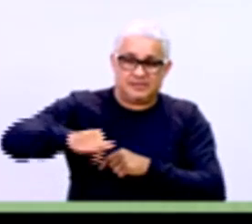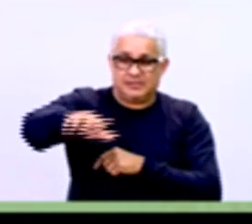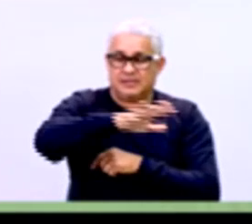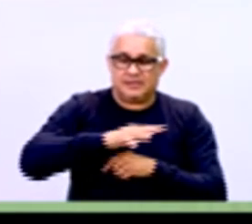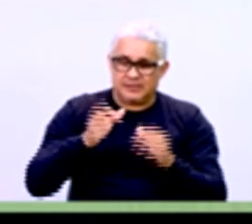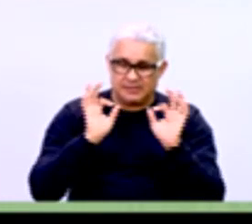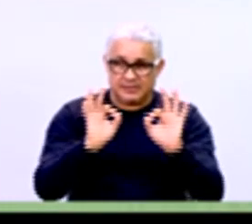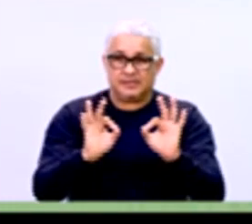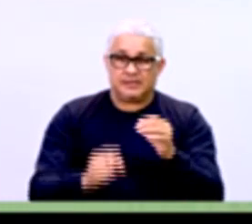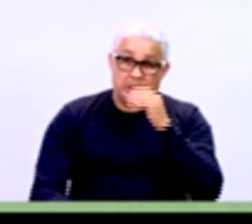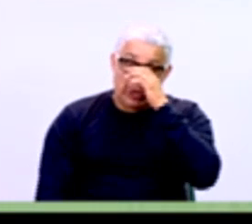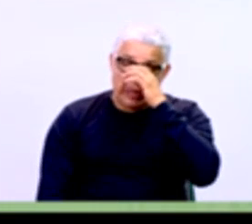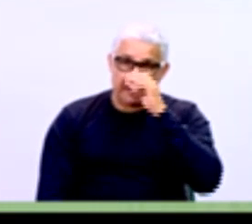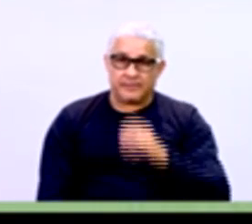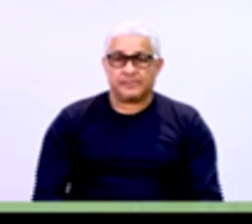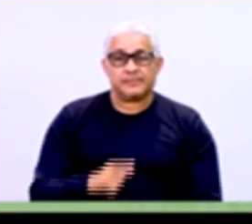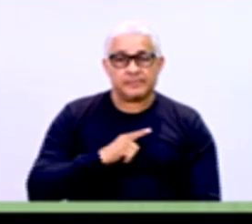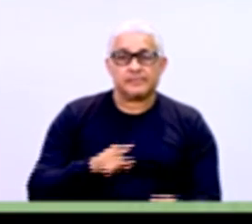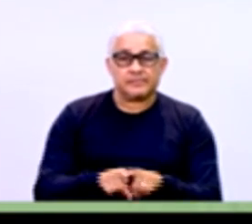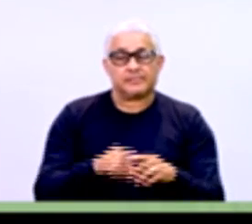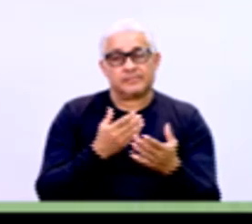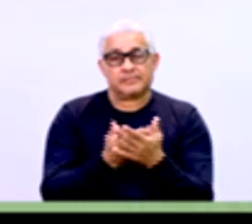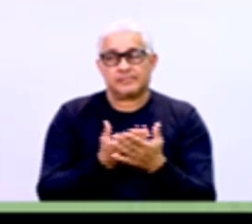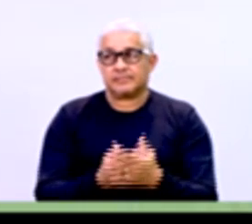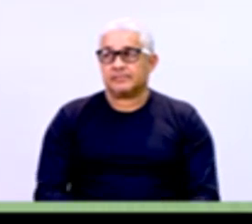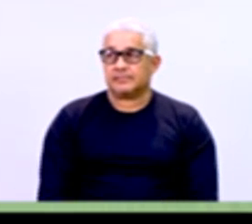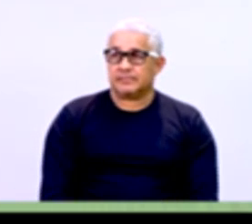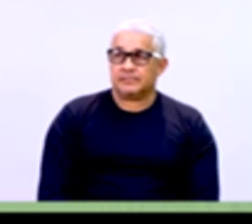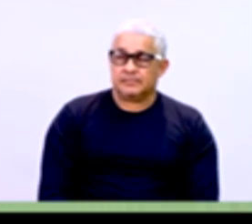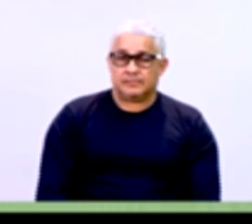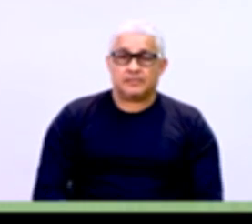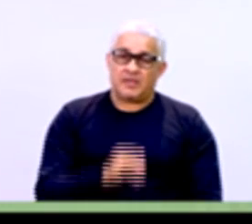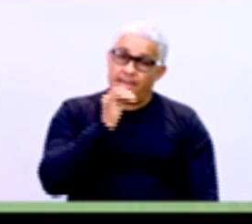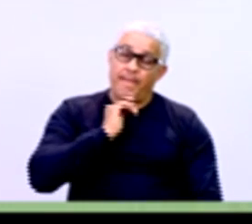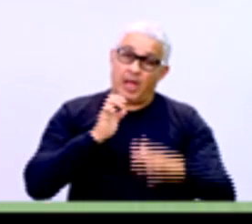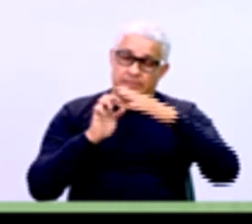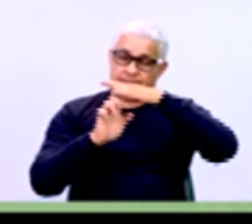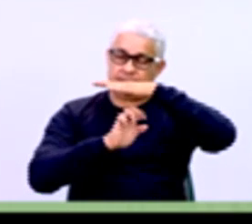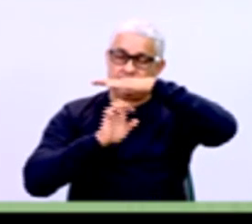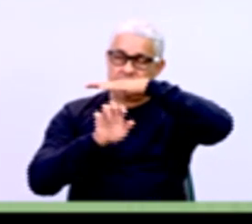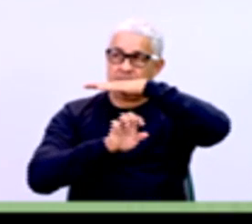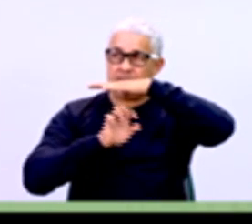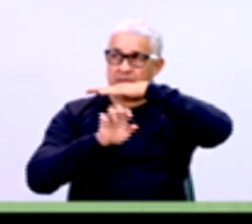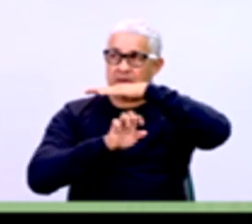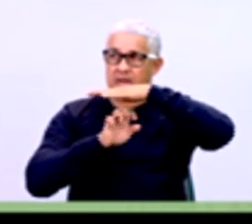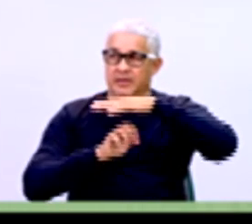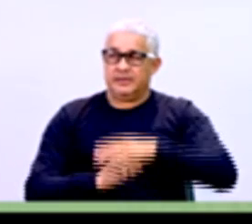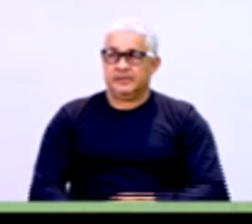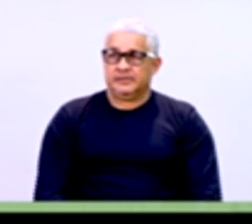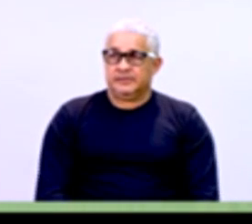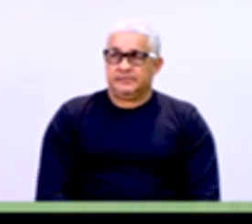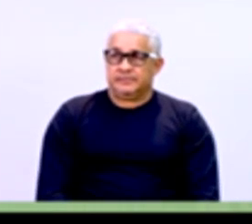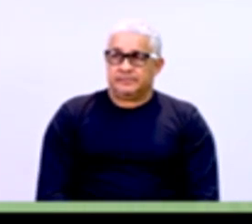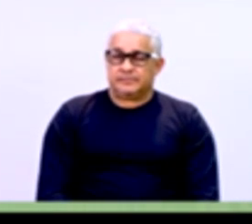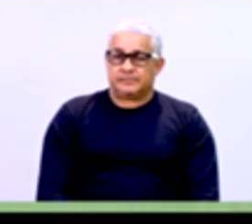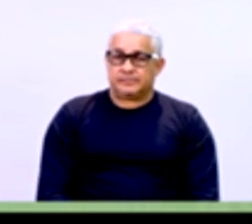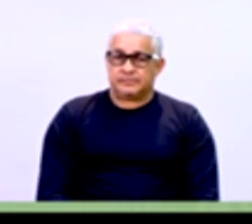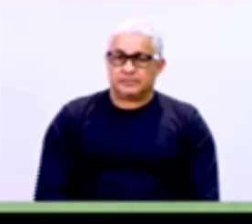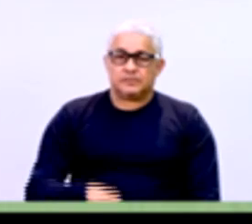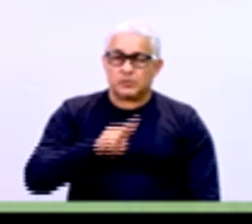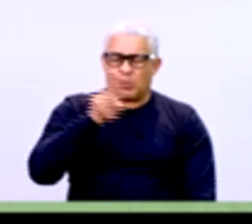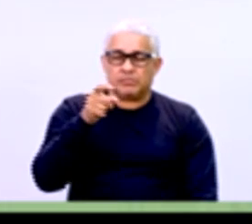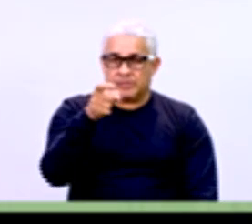certo? Nós temos aqui um estudo de caso. A nossa empresa, né, uma empresa X,